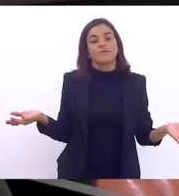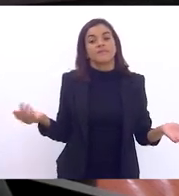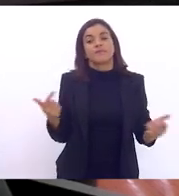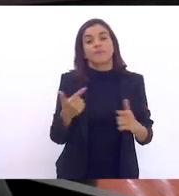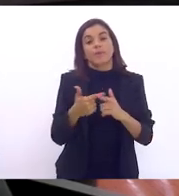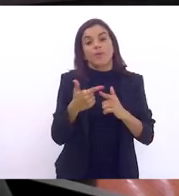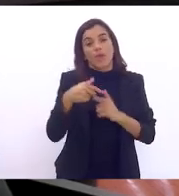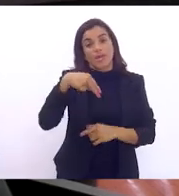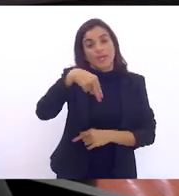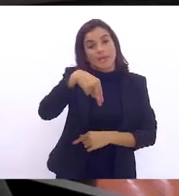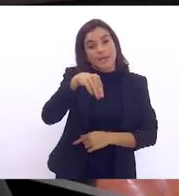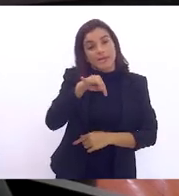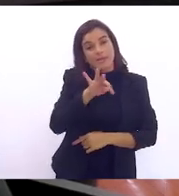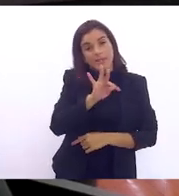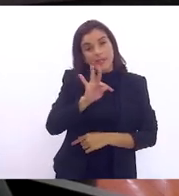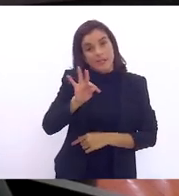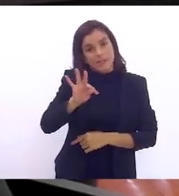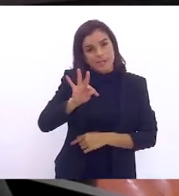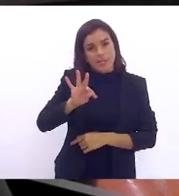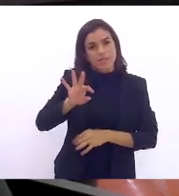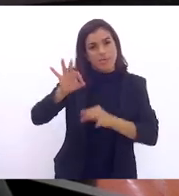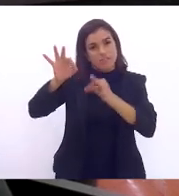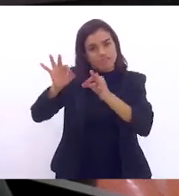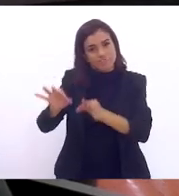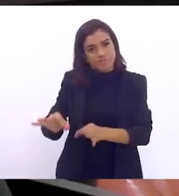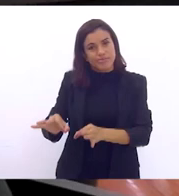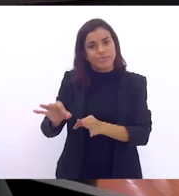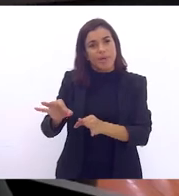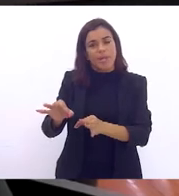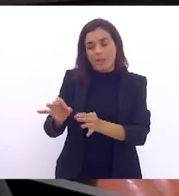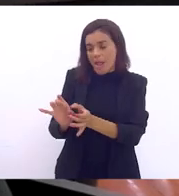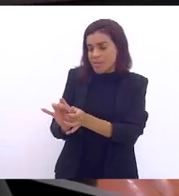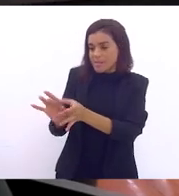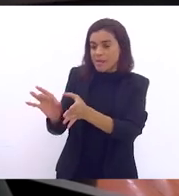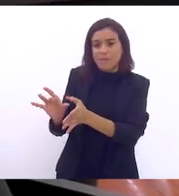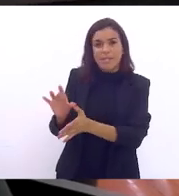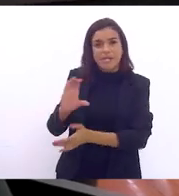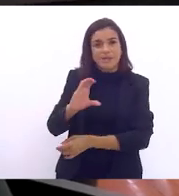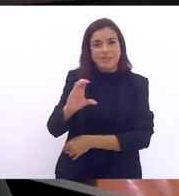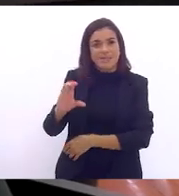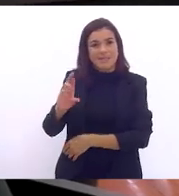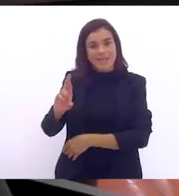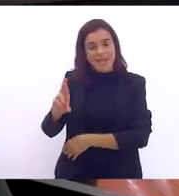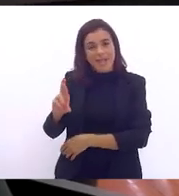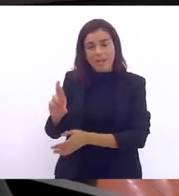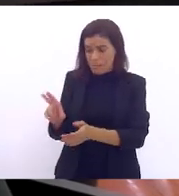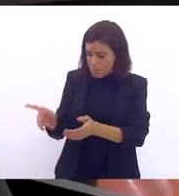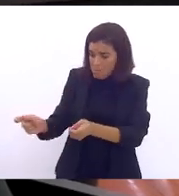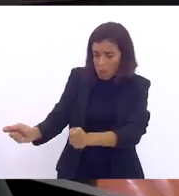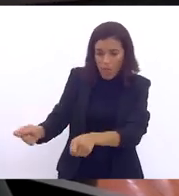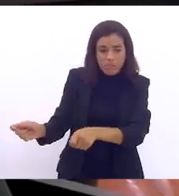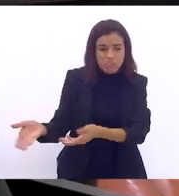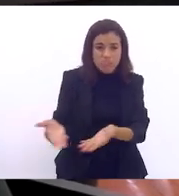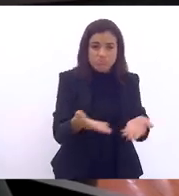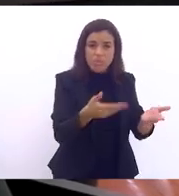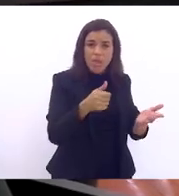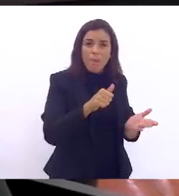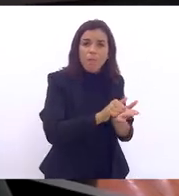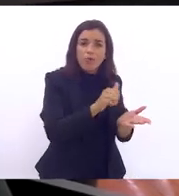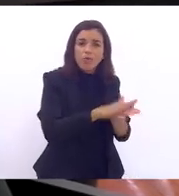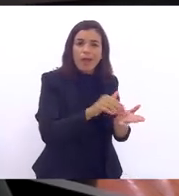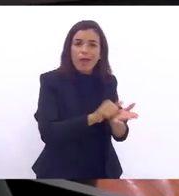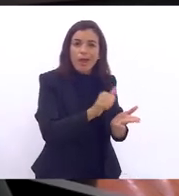ntt tá legitimando a CCR em outras palavras ao pé da letra A multar a CCR é é é a é a grande